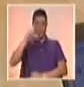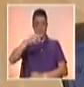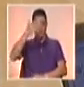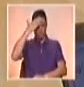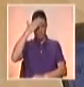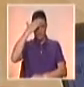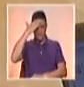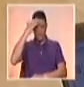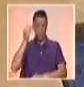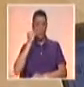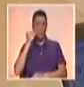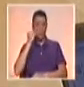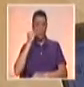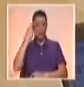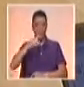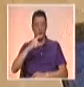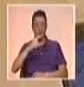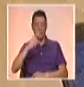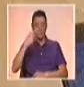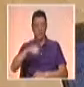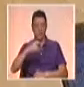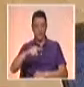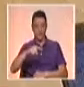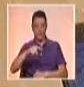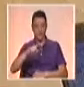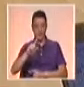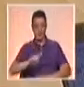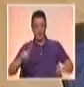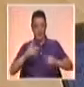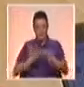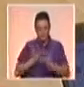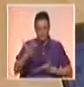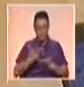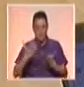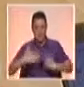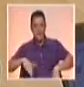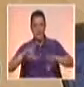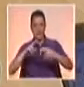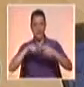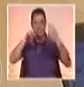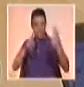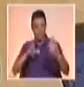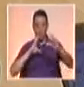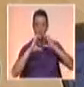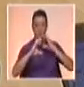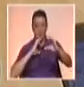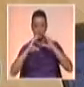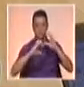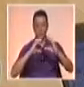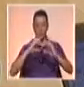consciência disso, não é? Que exerce ali um papel de... Não de intermediário, mas de tal ponto de comunicação, não é? Uhum,